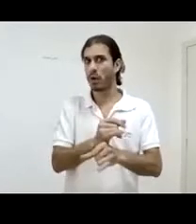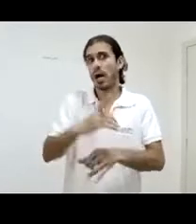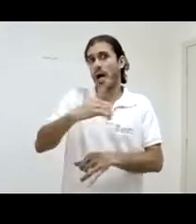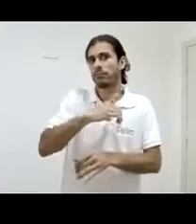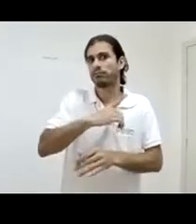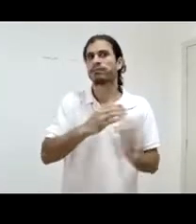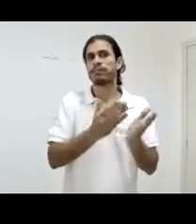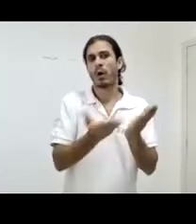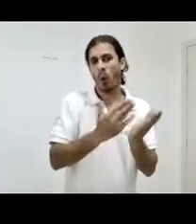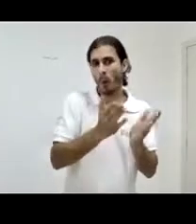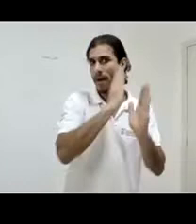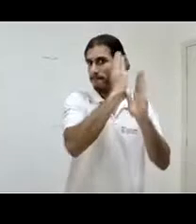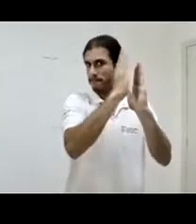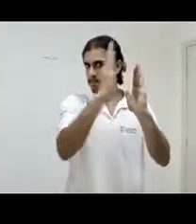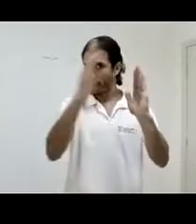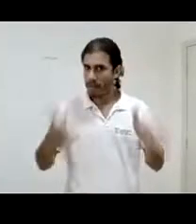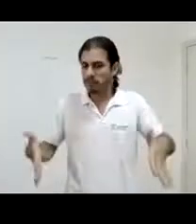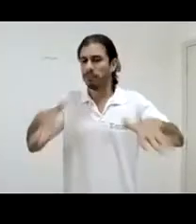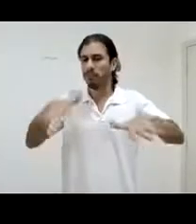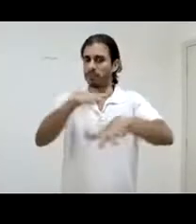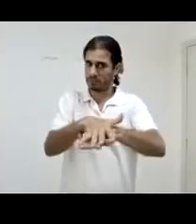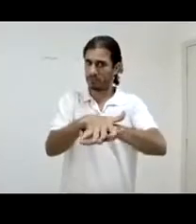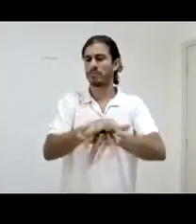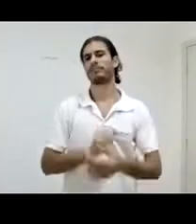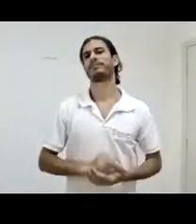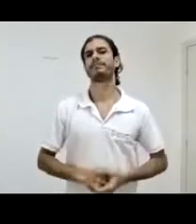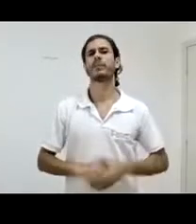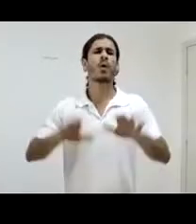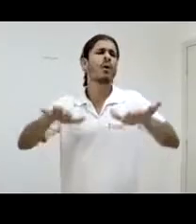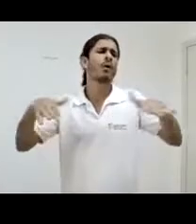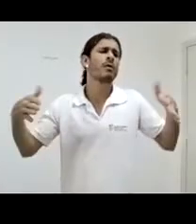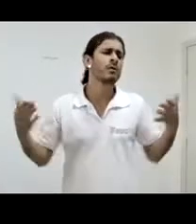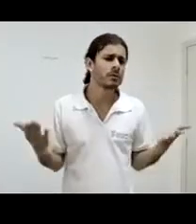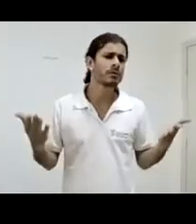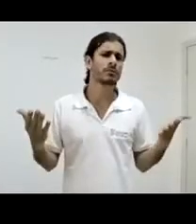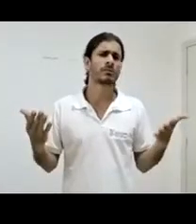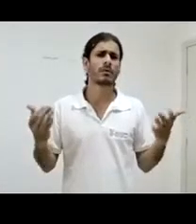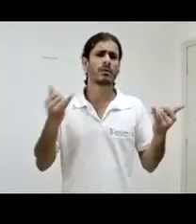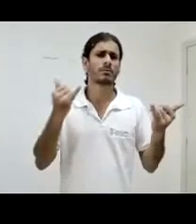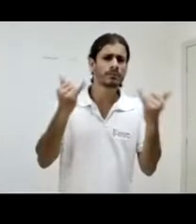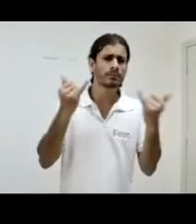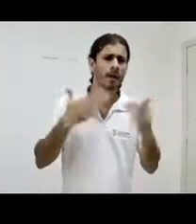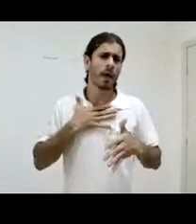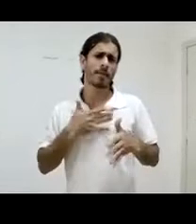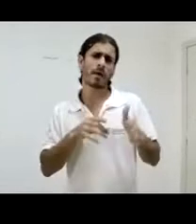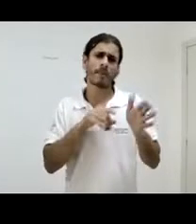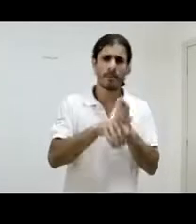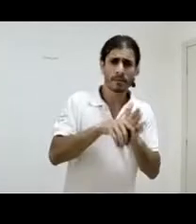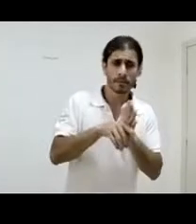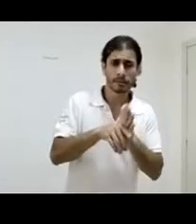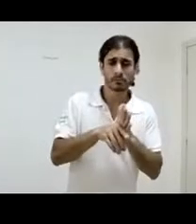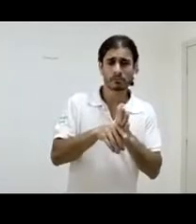as contribuições da minha pesquisa? A principal contribuição dessa pesquisa é para que a gente